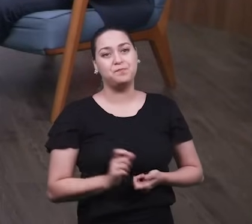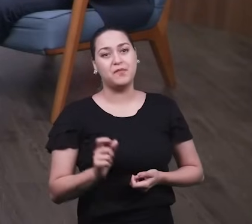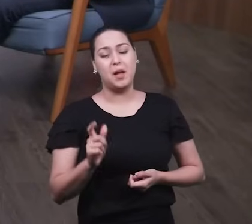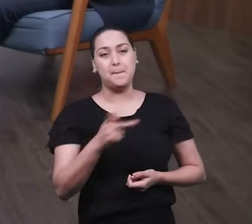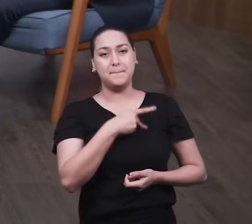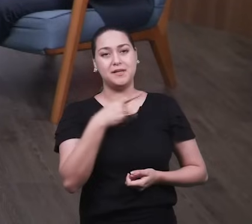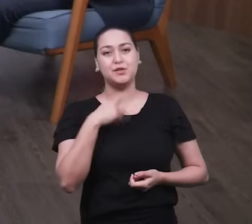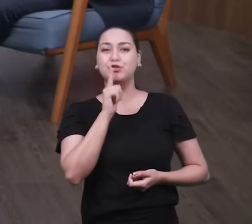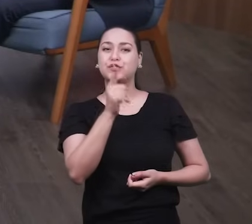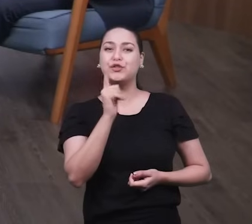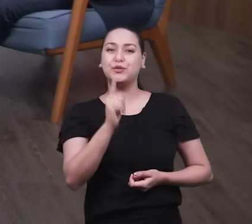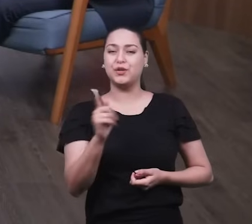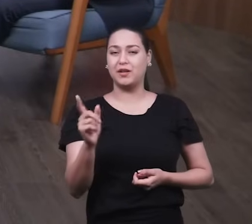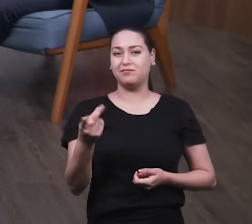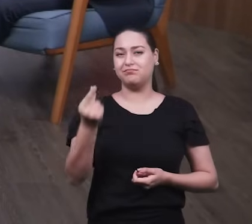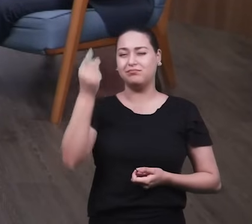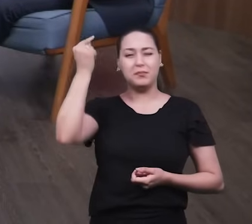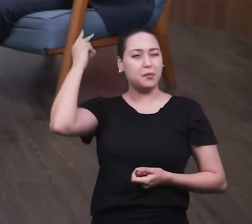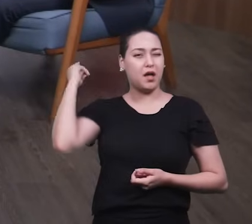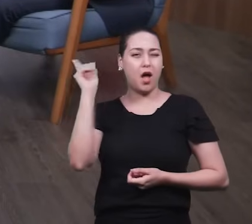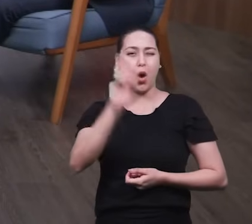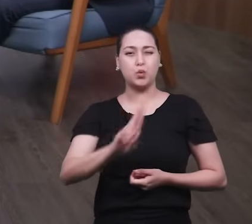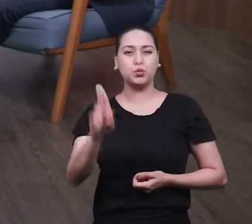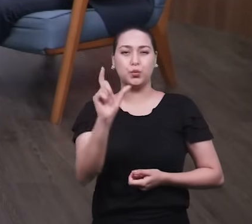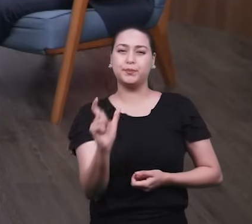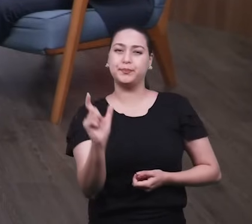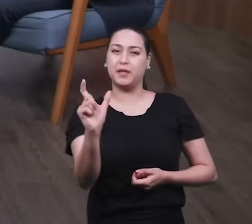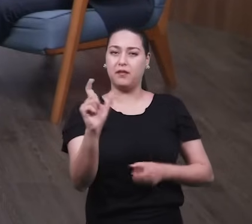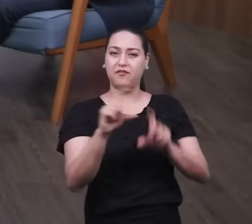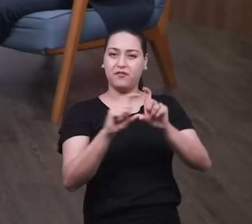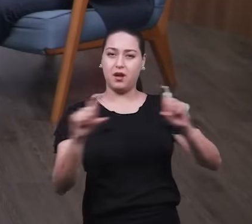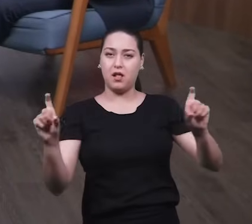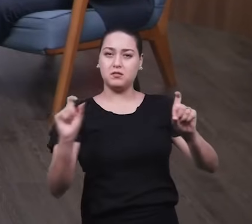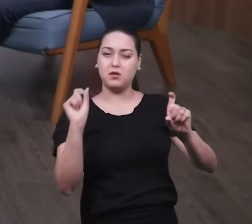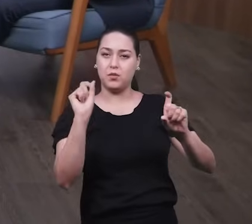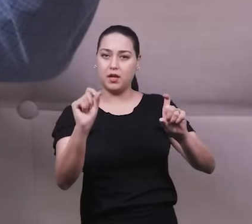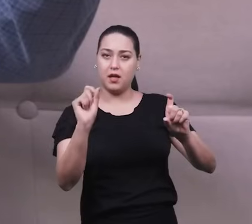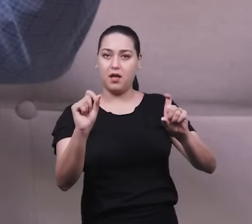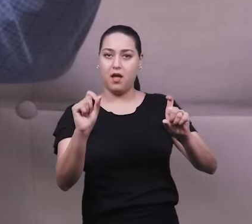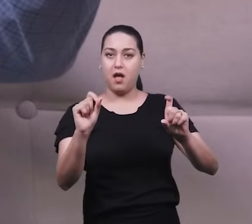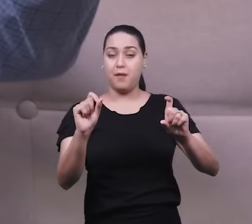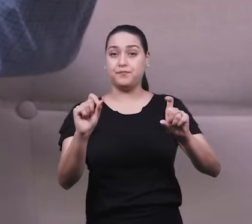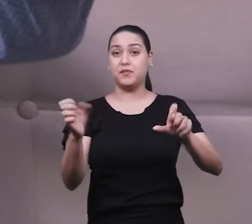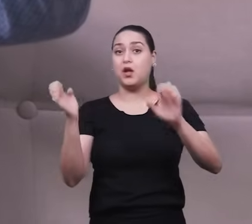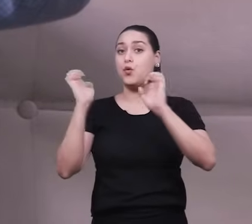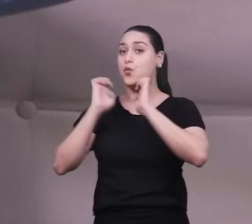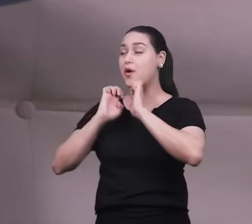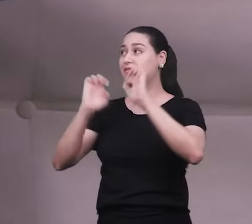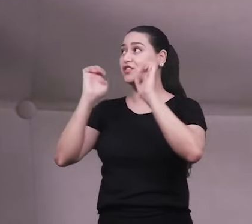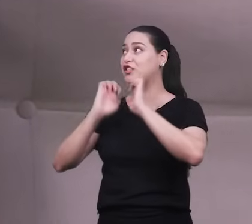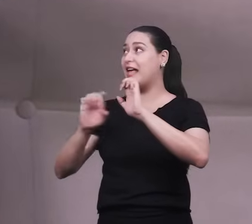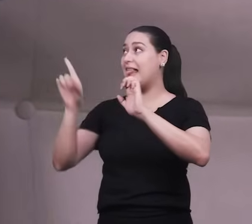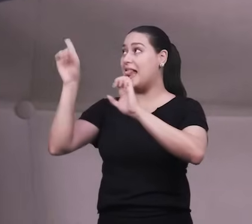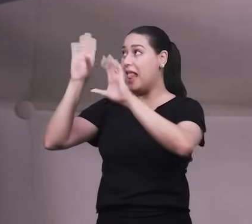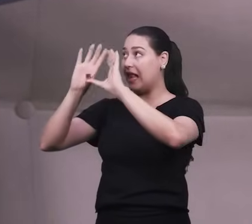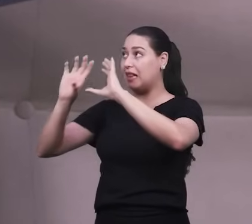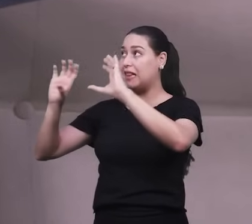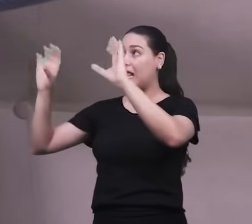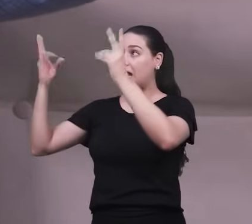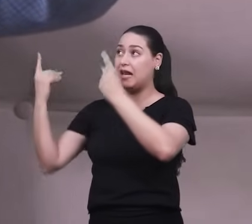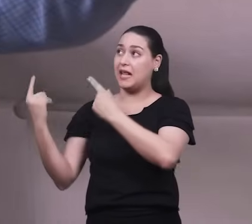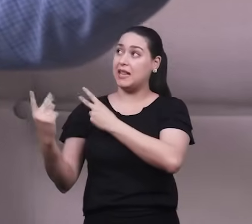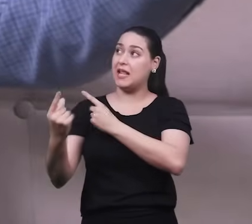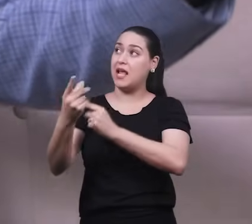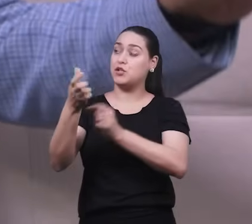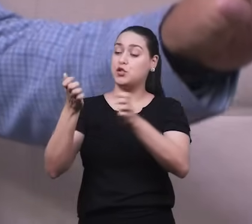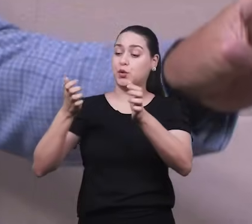pastor Gedeuti usou uma ocasião. Ele diz o seguinte: o evangelho é a eternidade